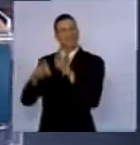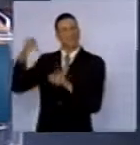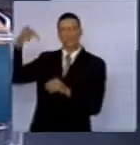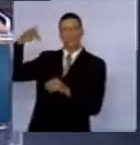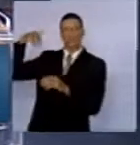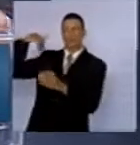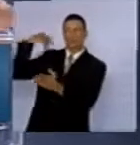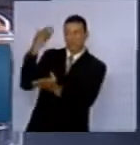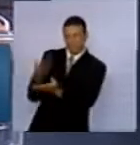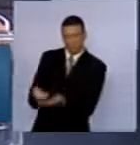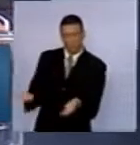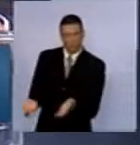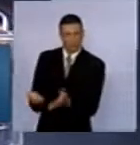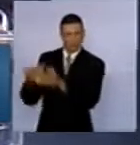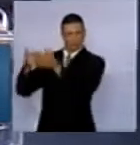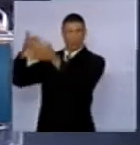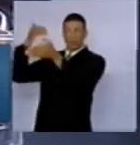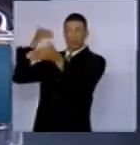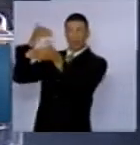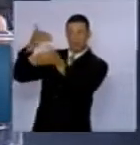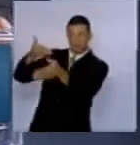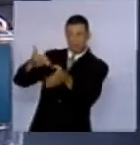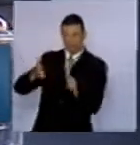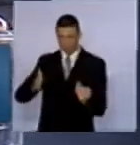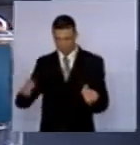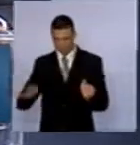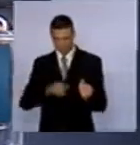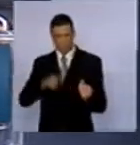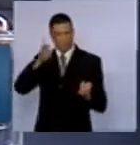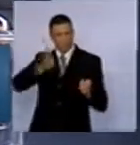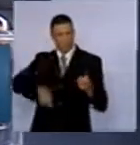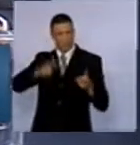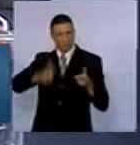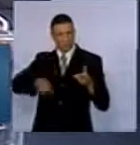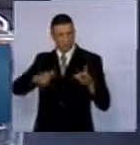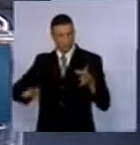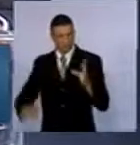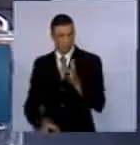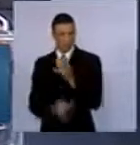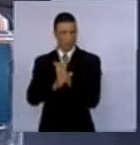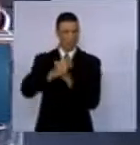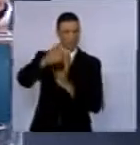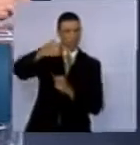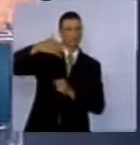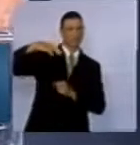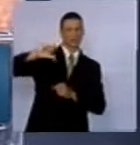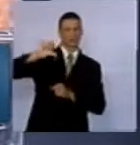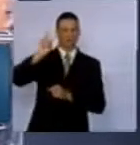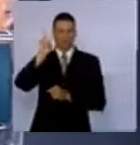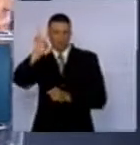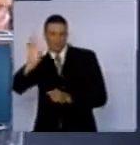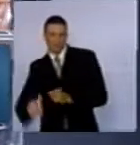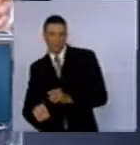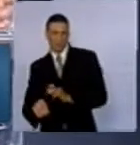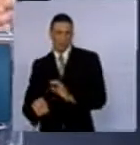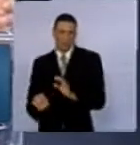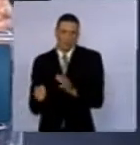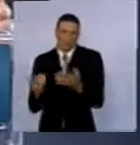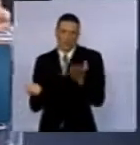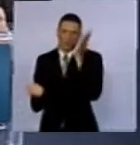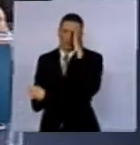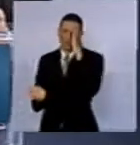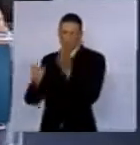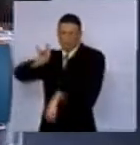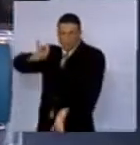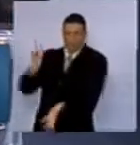agora, a gente tem visto o título de obra brasileira sendo repetida 19 vezes nos seus canais. Essa não vai ser uma realidade, evidentemente, que a gente sabe